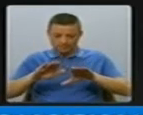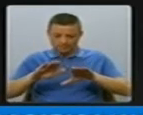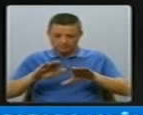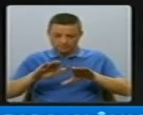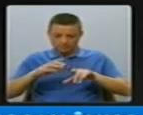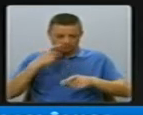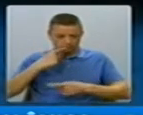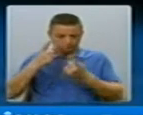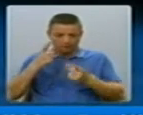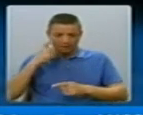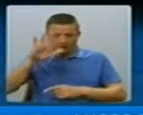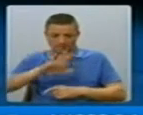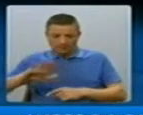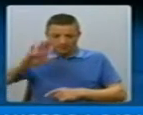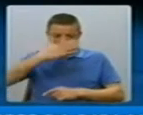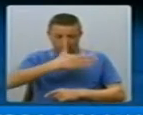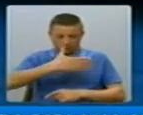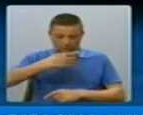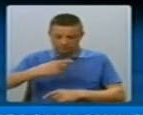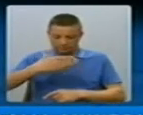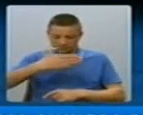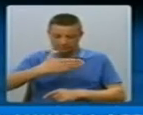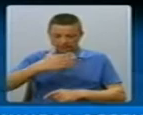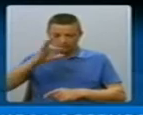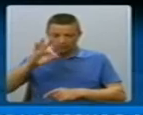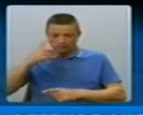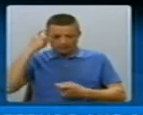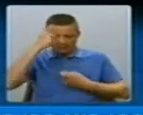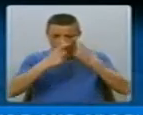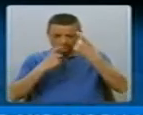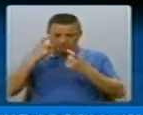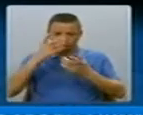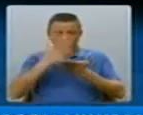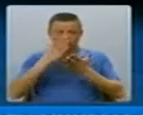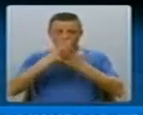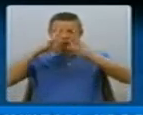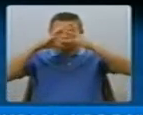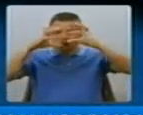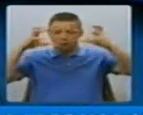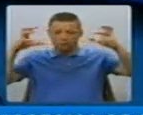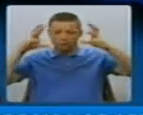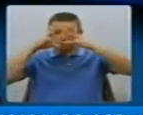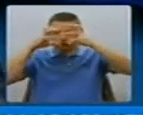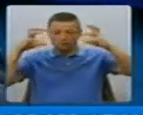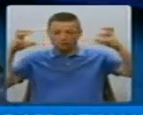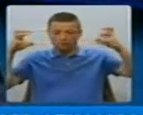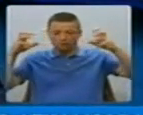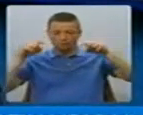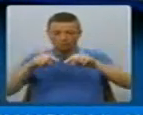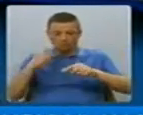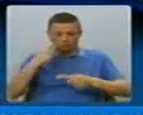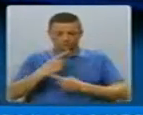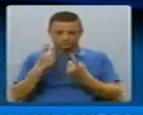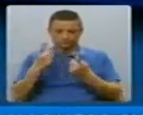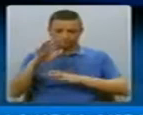temos aqui nesta imagem 74, que os cientistas pensavam que aquilo era um amontoado de nuvens que corria, enfim, cujo esse amontoado depois